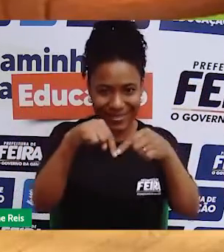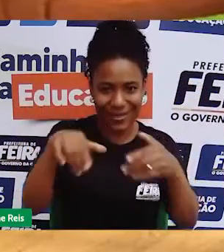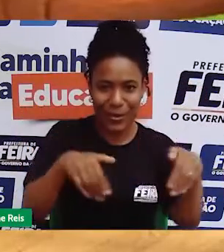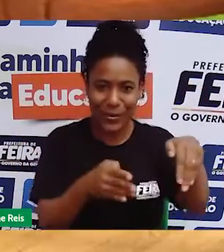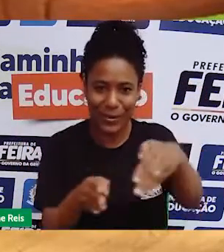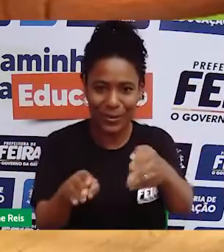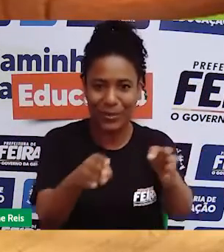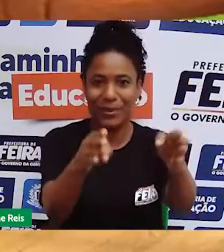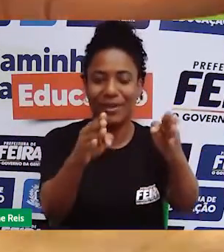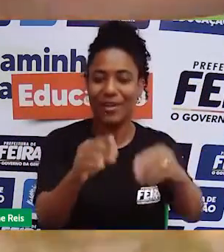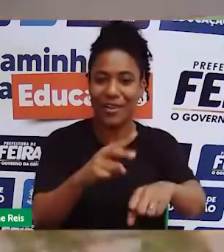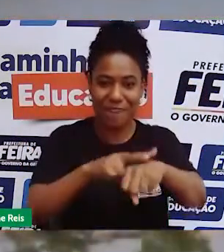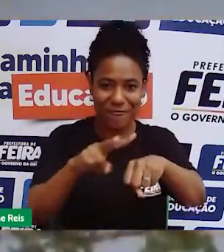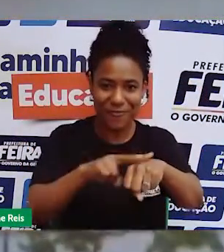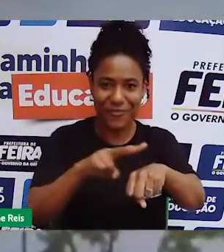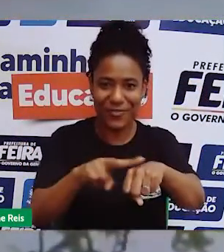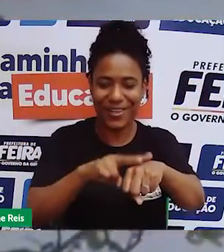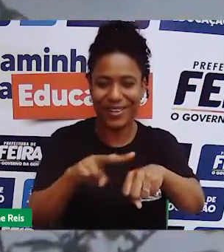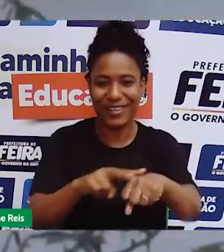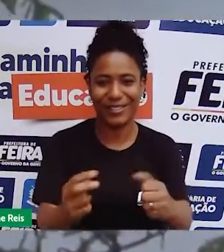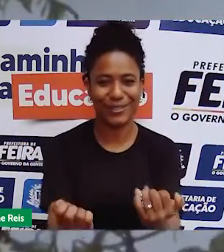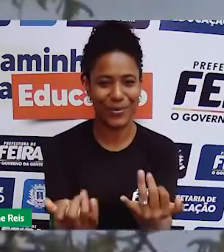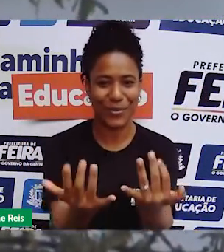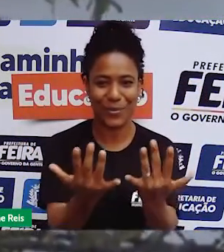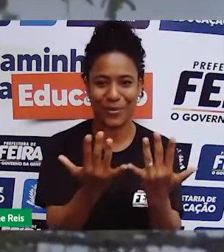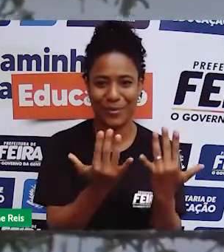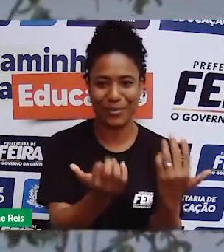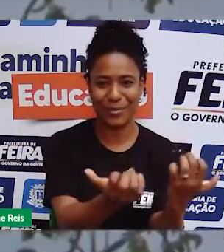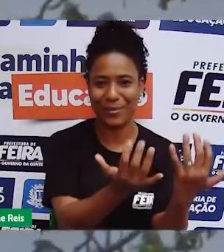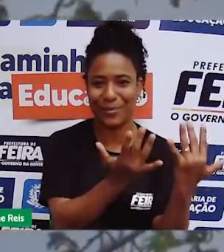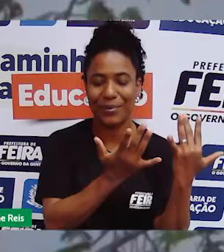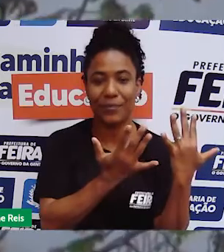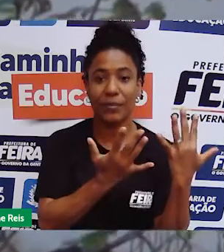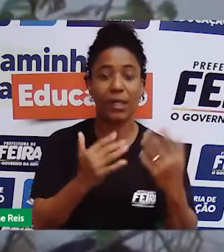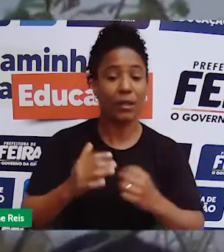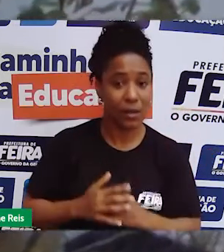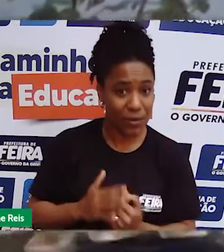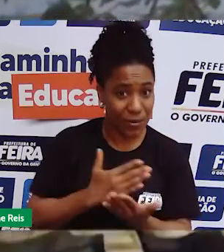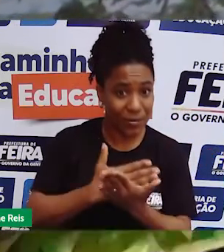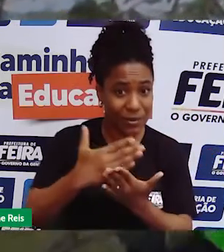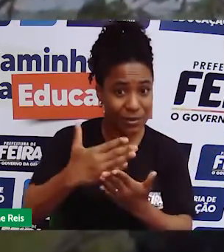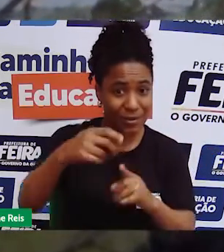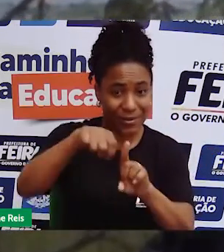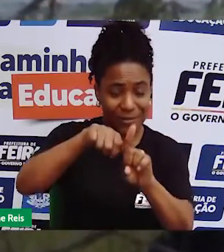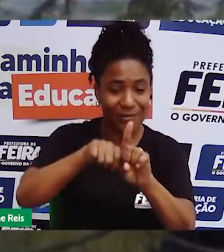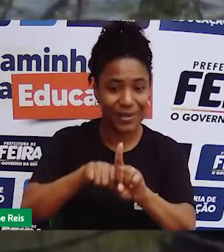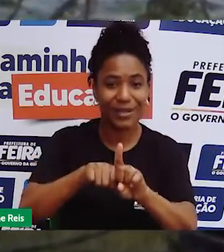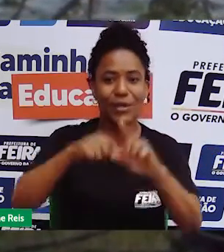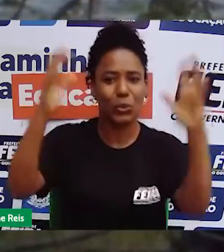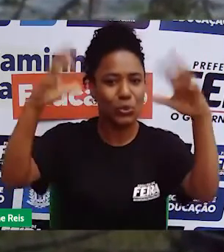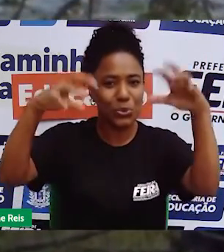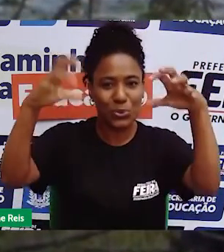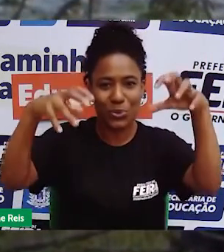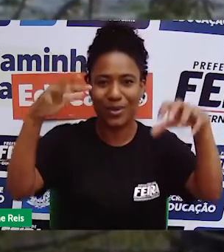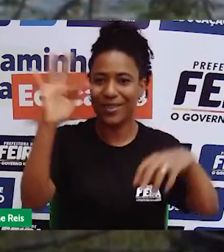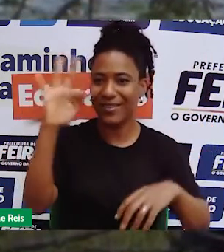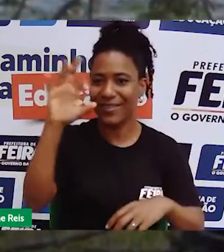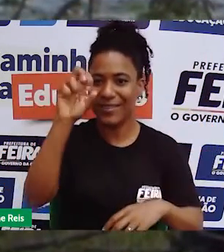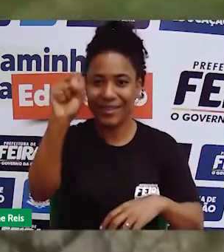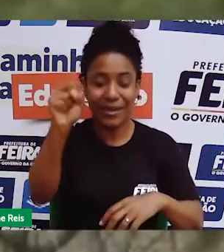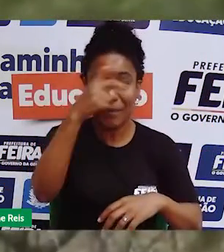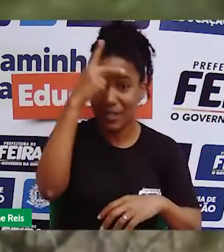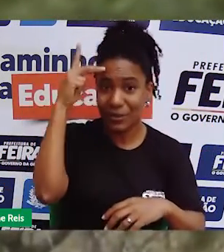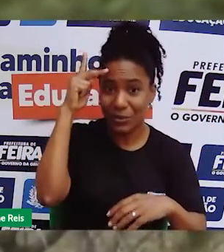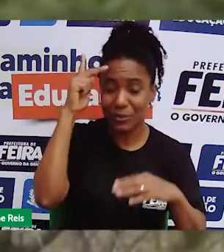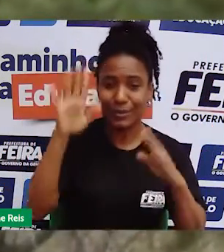conta das plantações. As chuvas que têm caído desde o início do mês na região de Feira de Santana trouxeram esperança para o homem do campo,